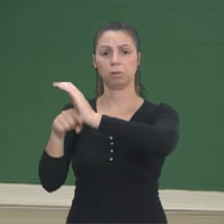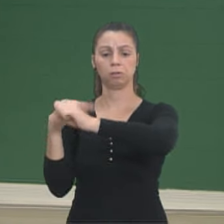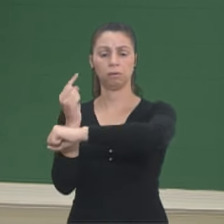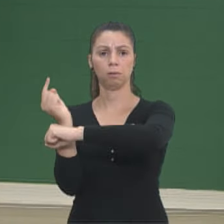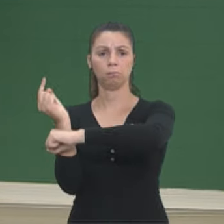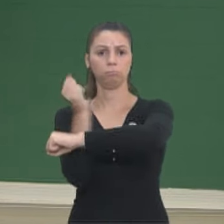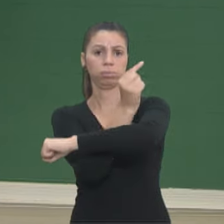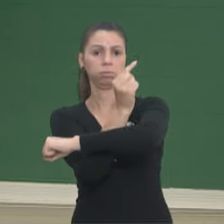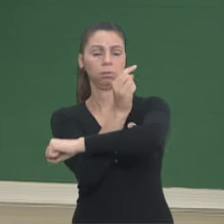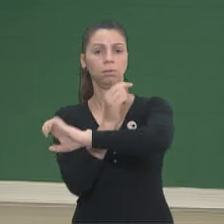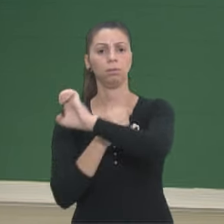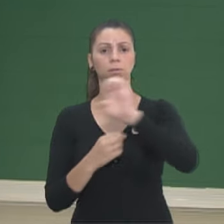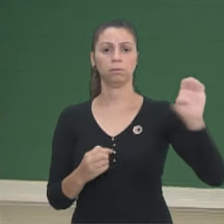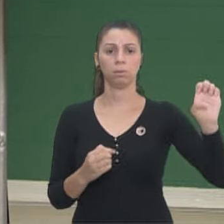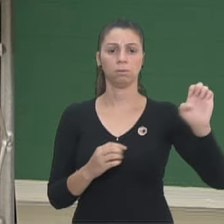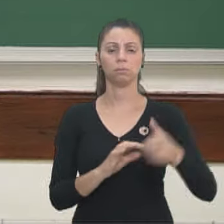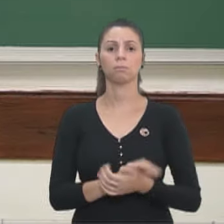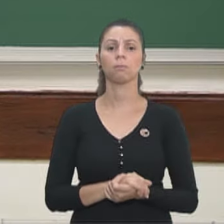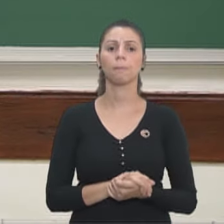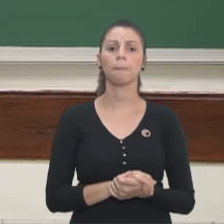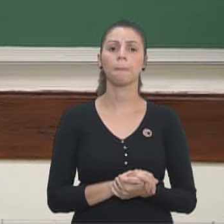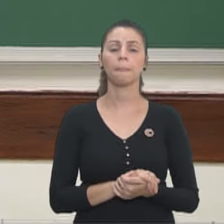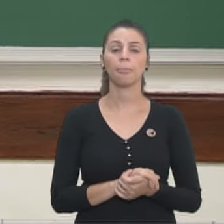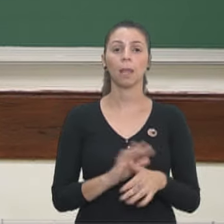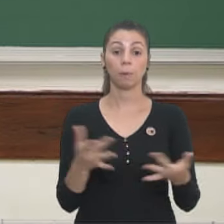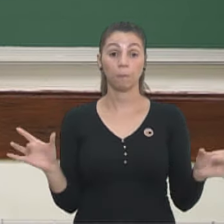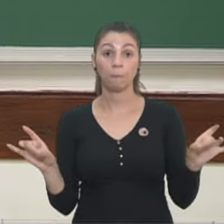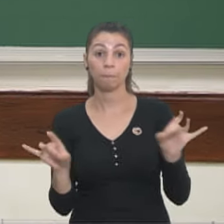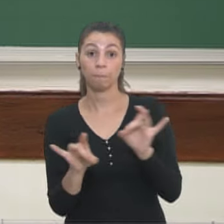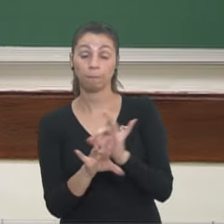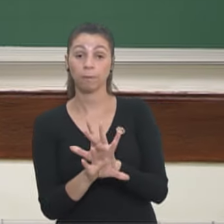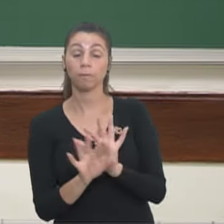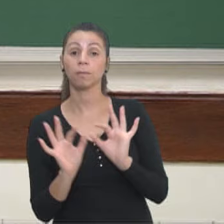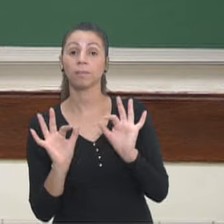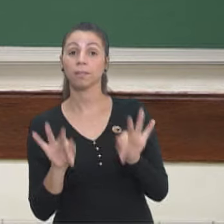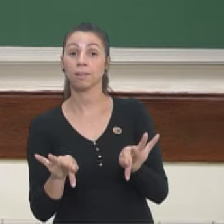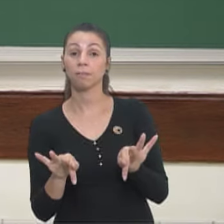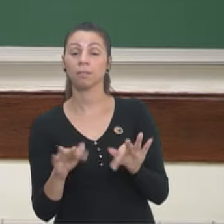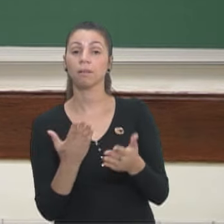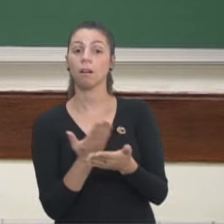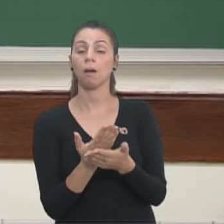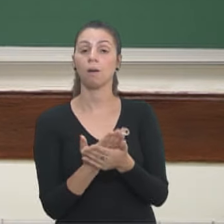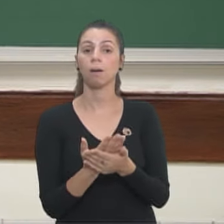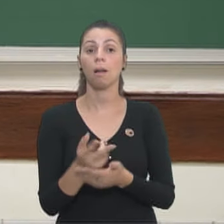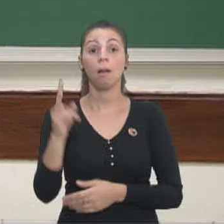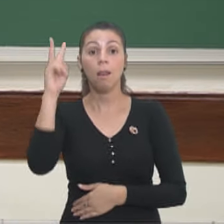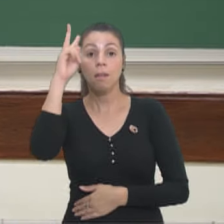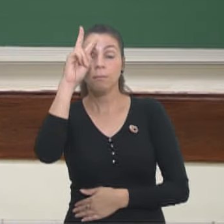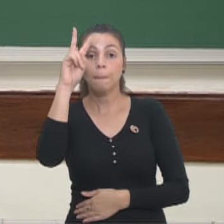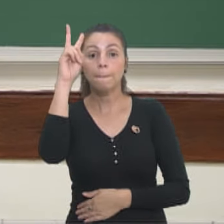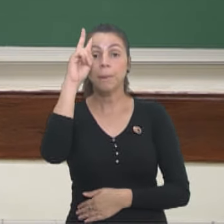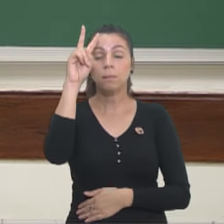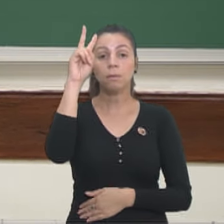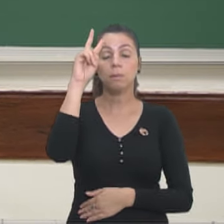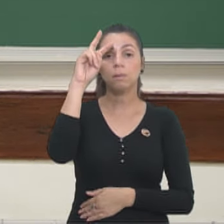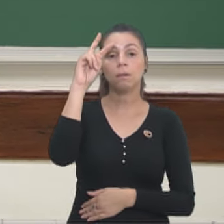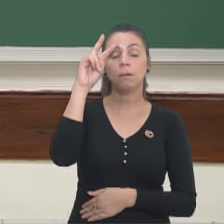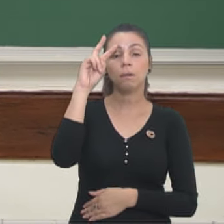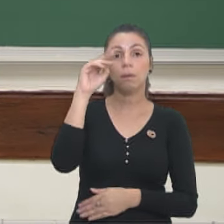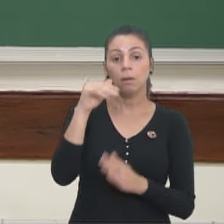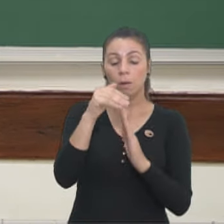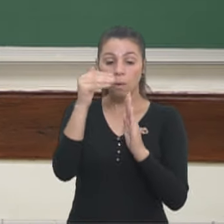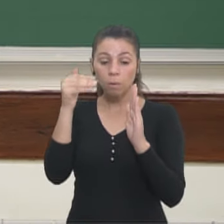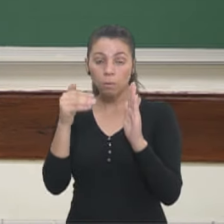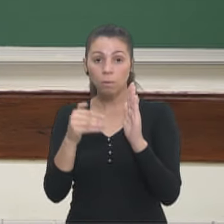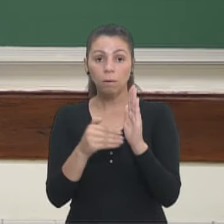bem. Então, com isso, a gente finaliza a nossa aula de hoje, lembrando que toda vez que eu tiver um sinal